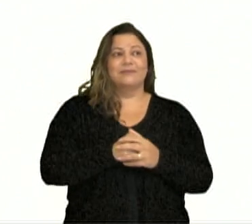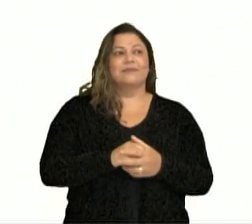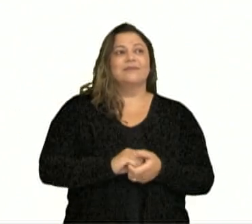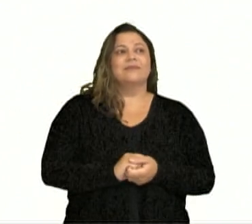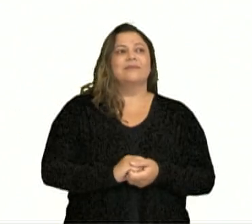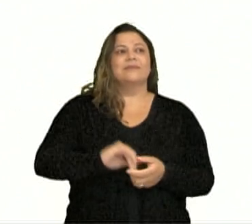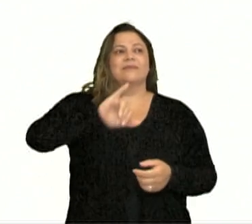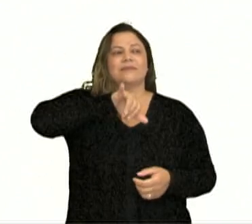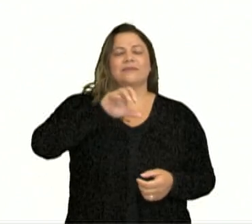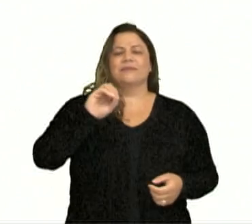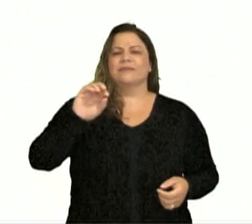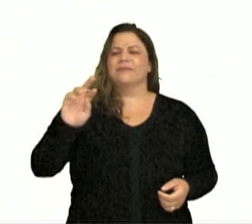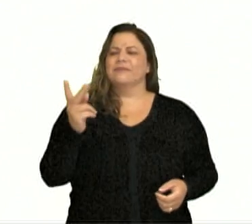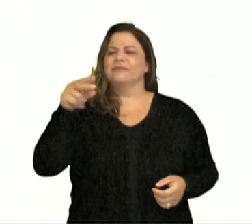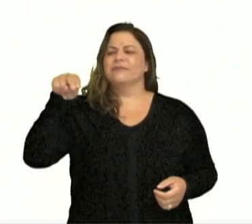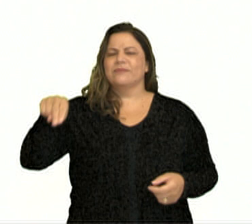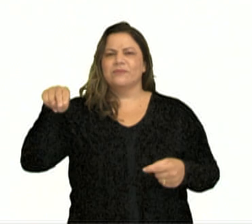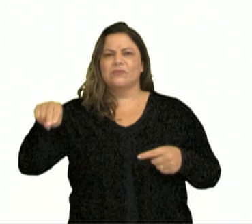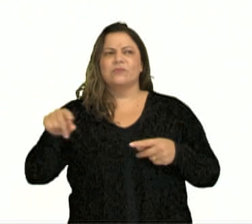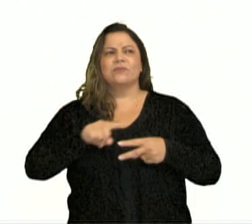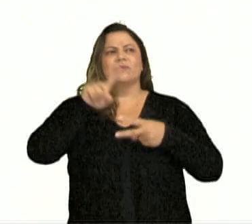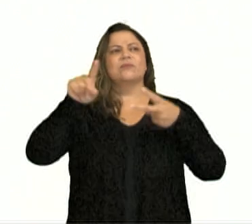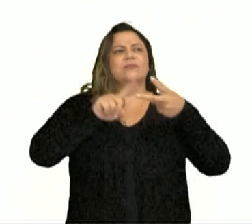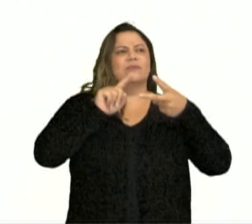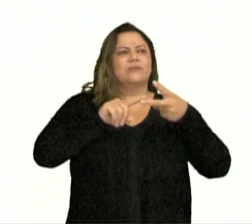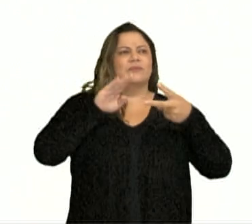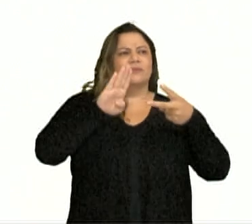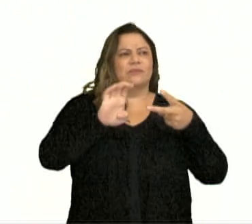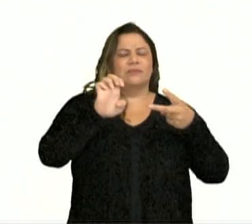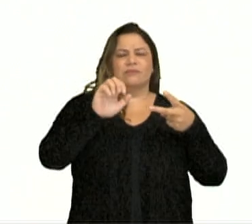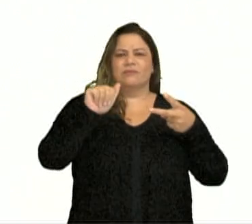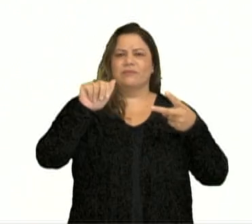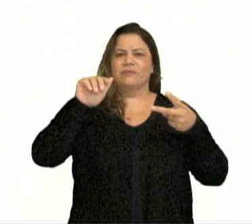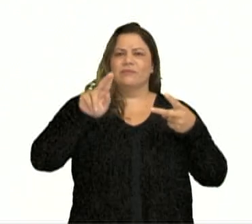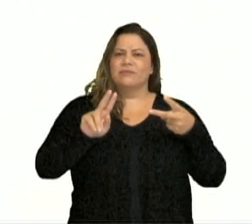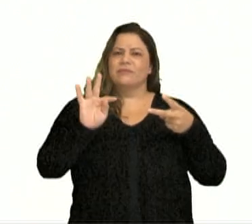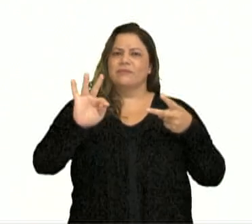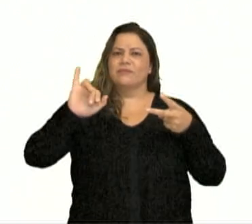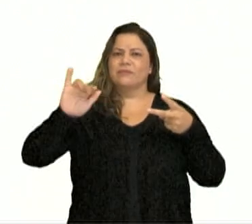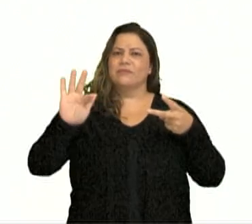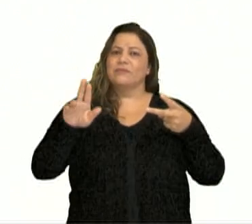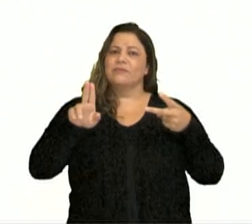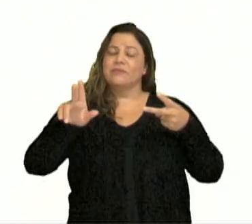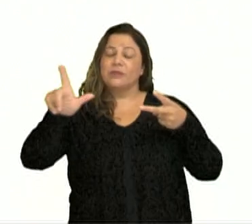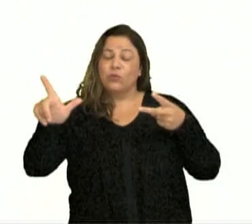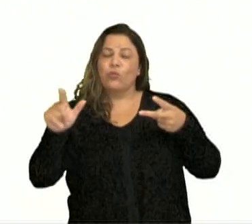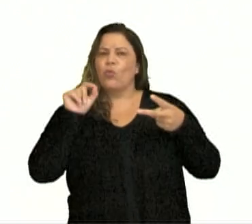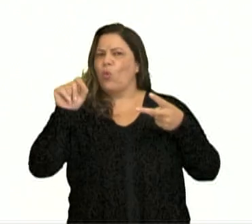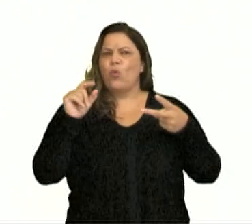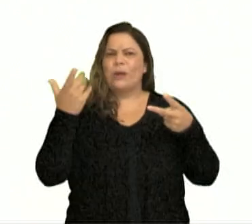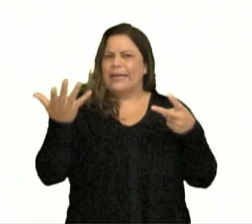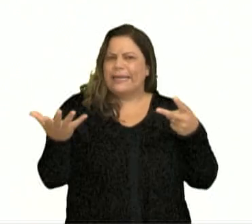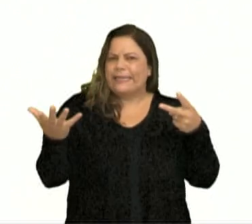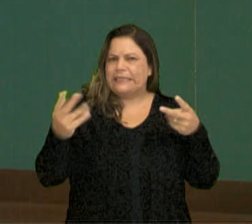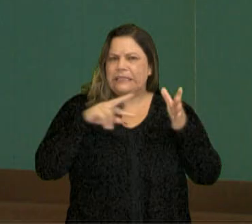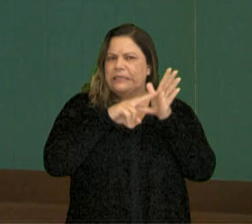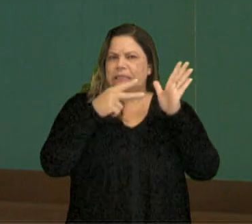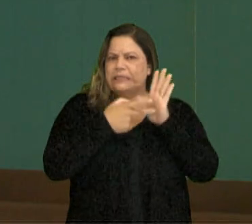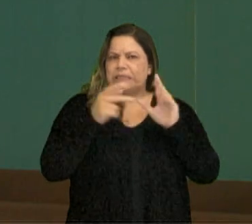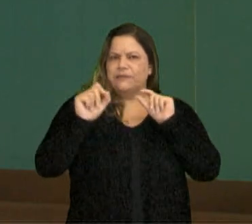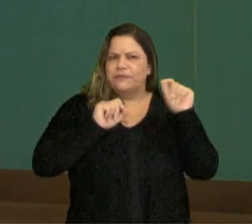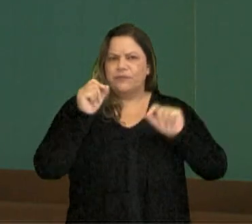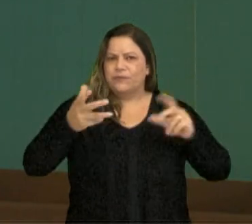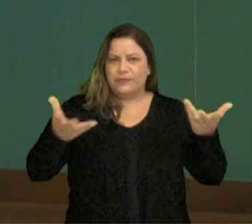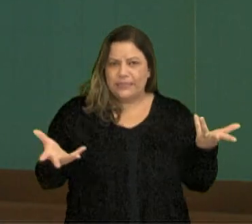e beautiful, o que elas são? Será que elas são function words ou elas são content words? Presta